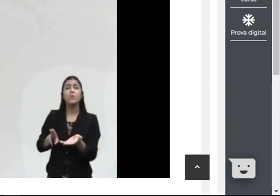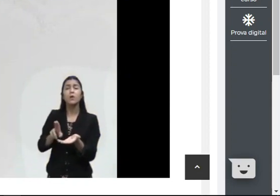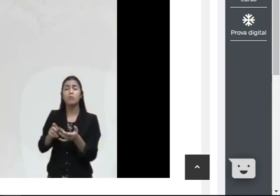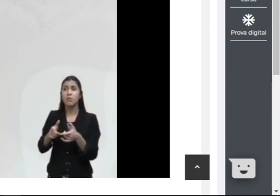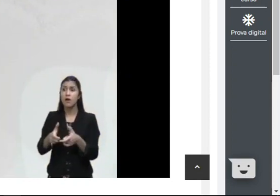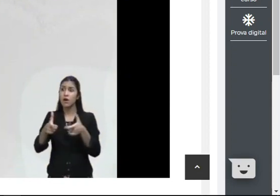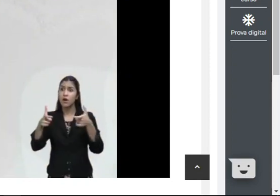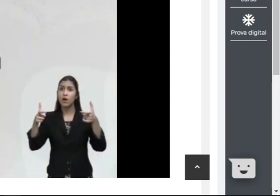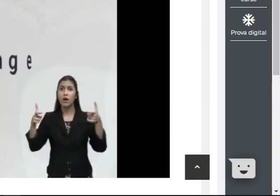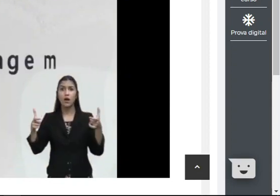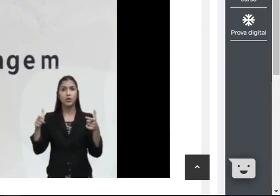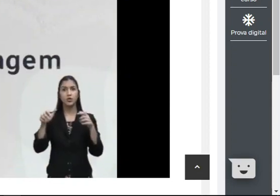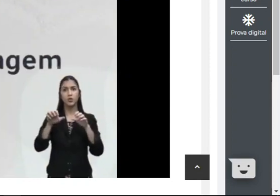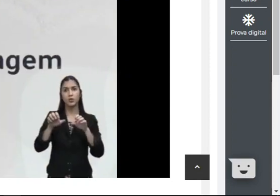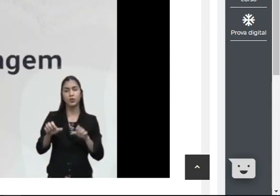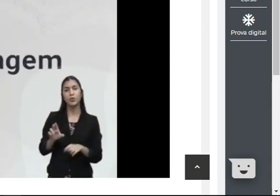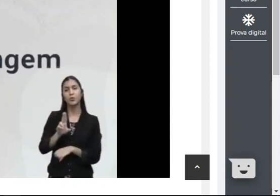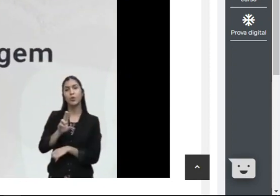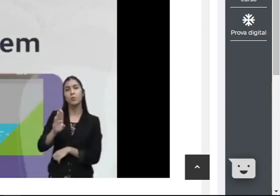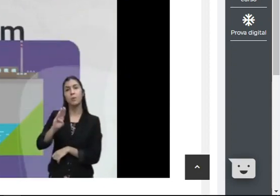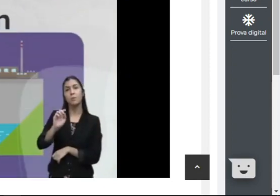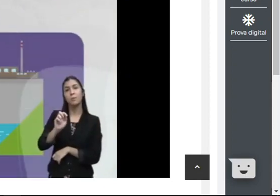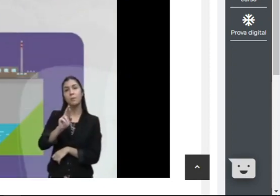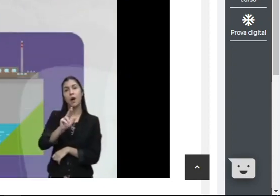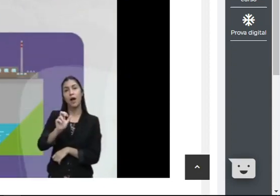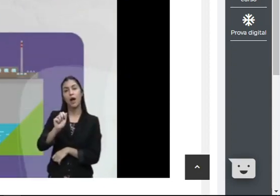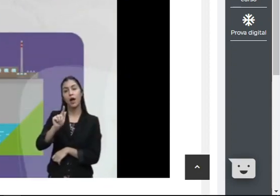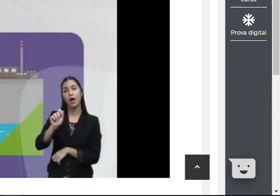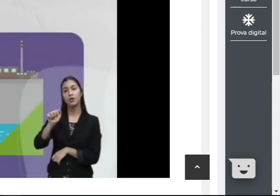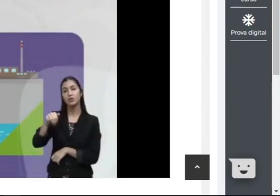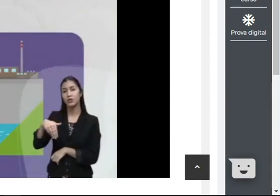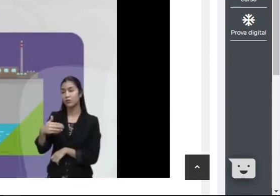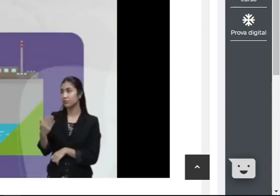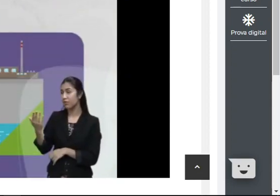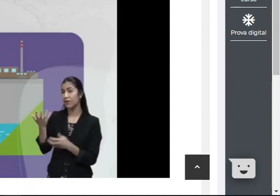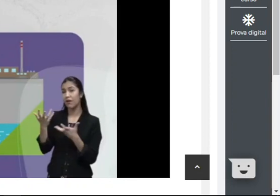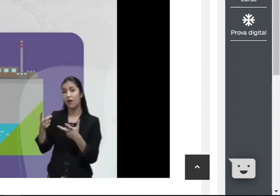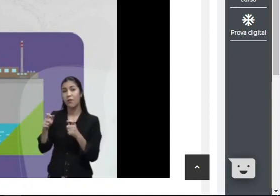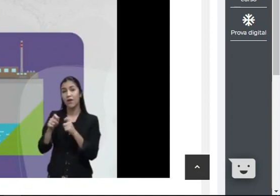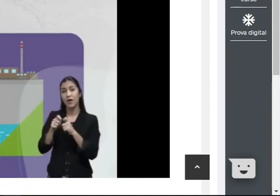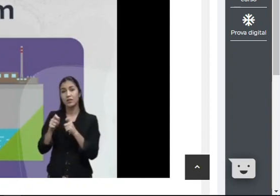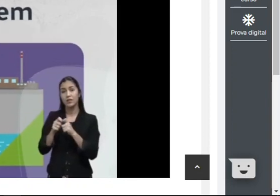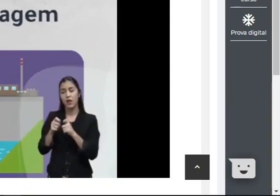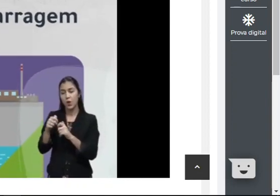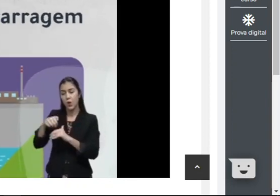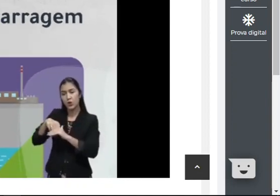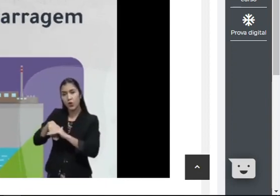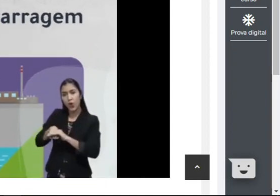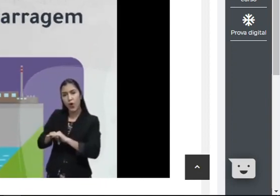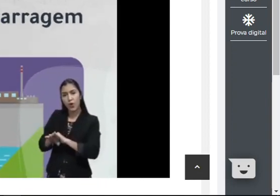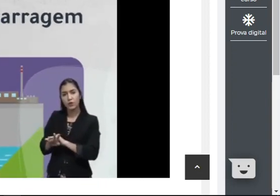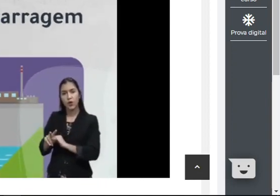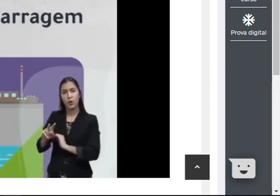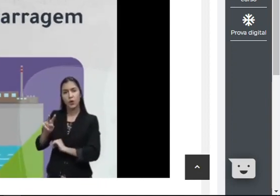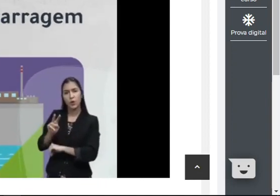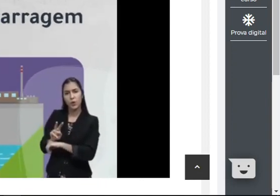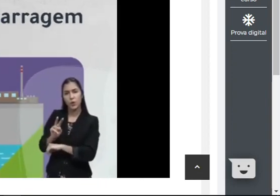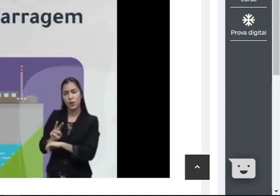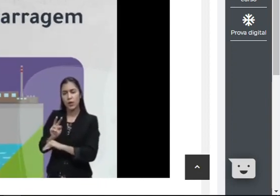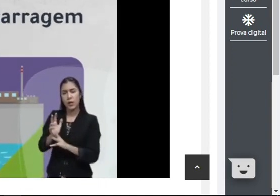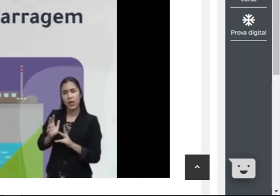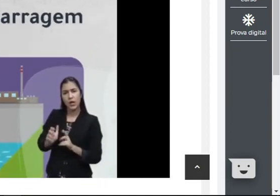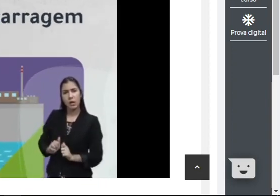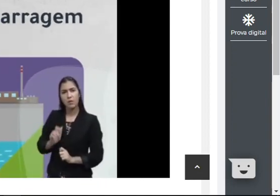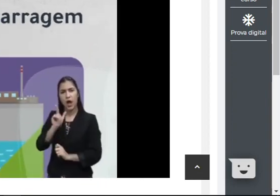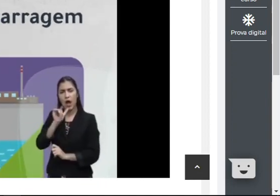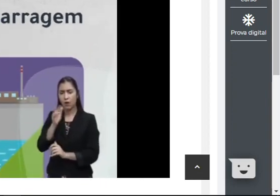grande estrutura, chamada barragem. A barragem visa estabelecer um reservatório que represa a água